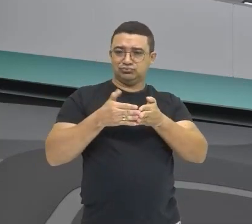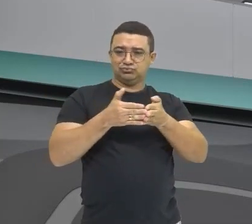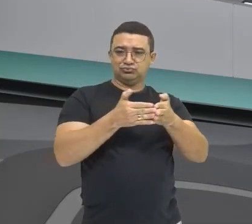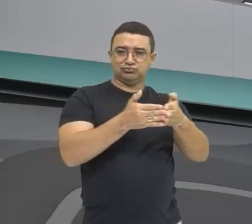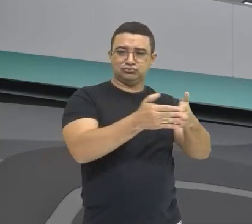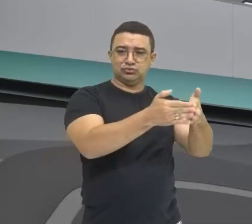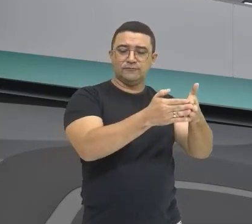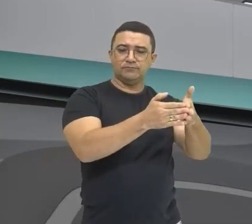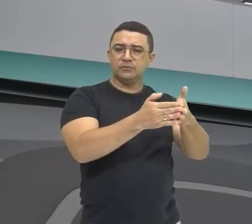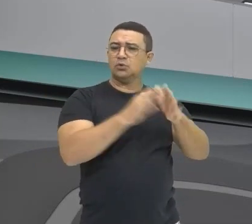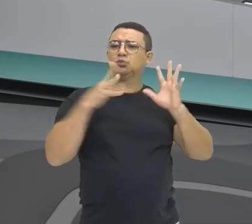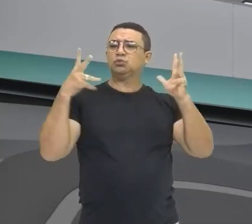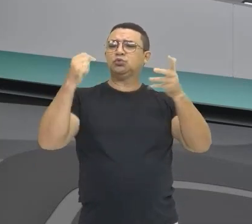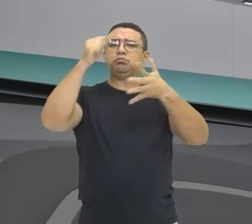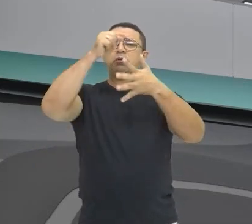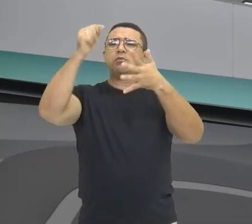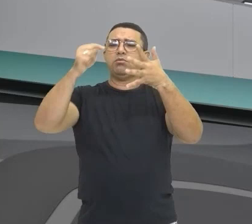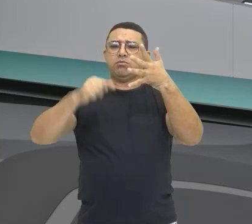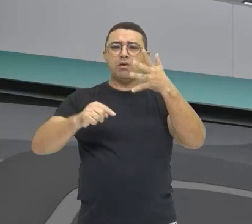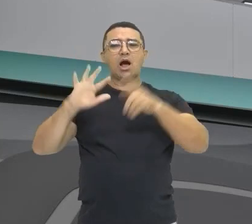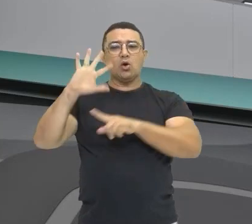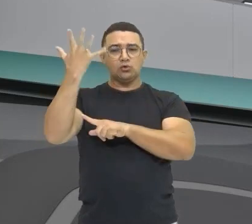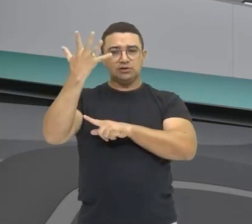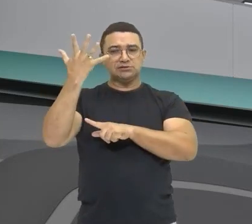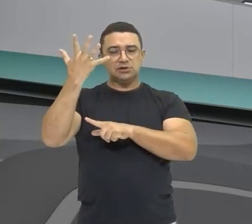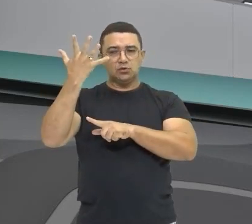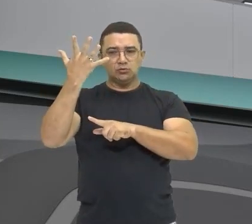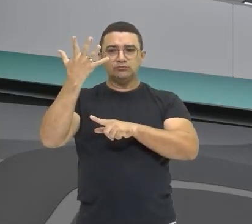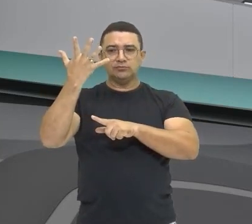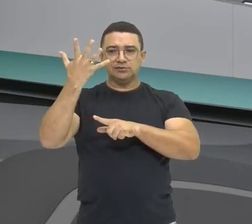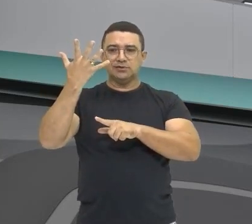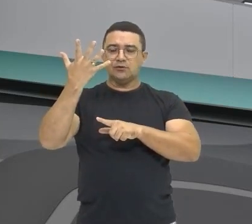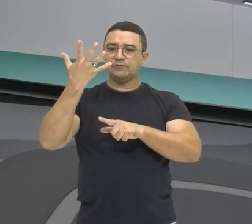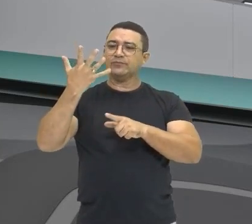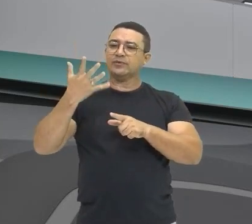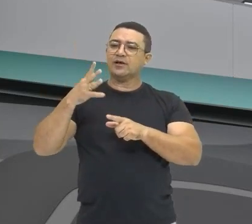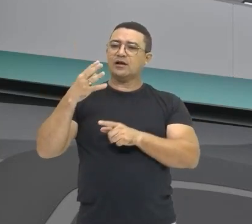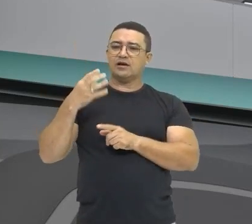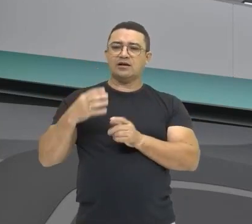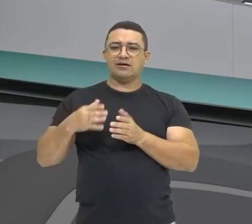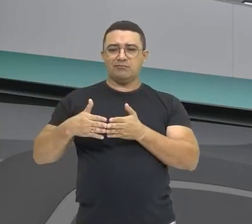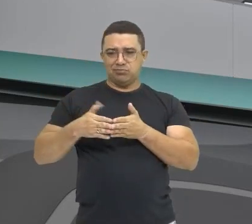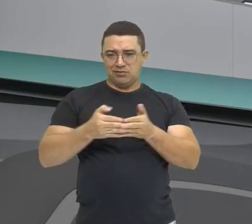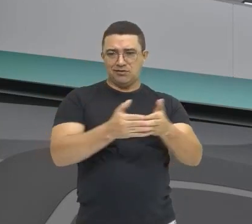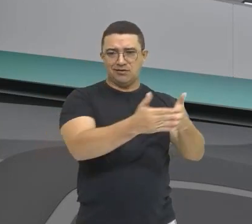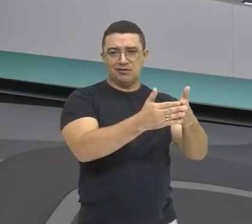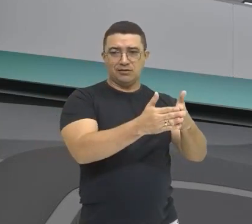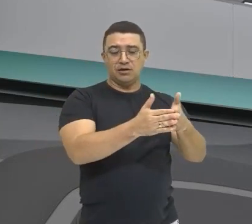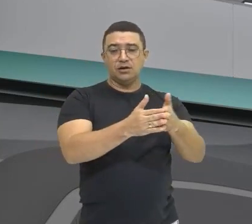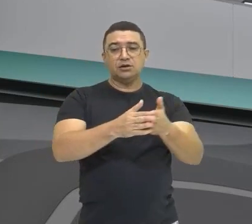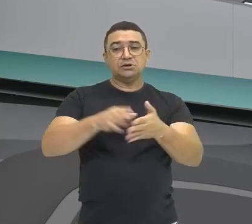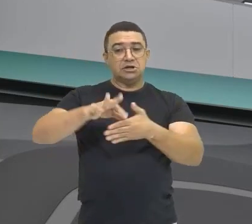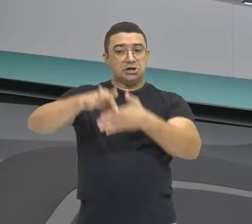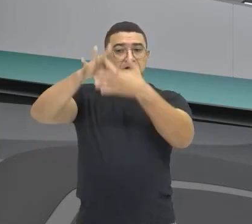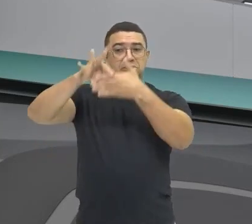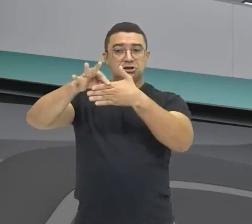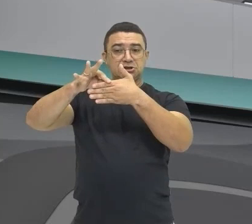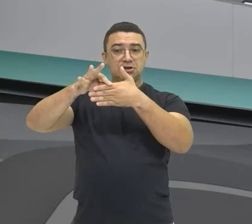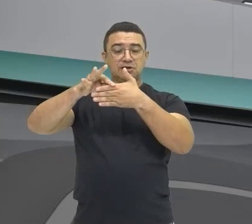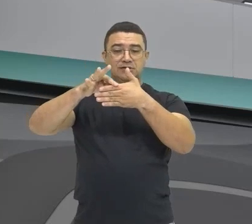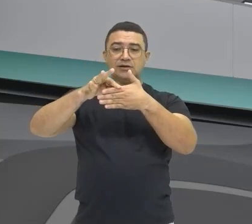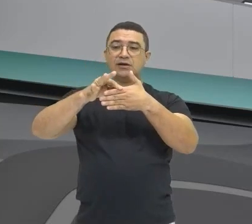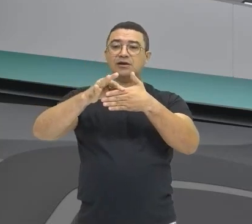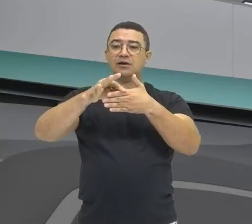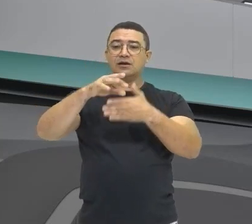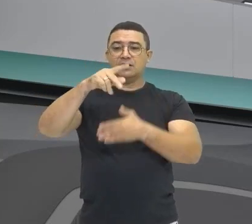o que aconteceu durante a viagem, né, capitaneada por Pedro Álvares Cabral, né, com